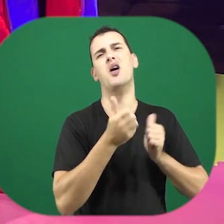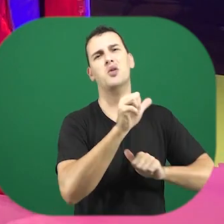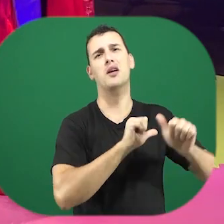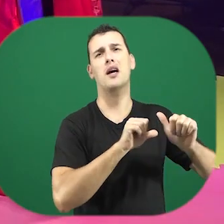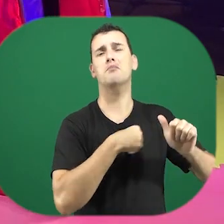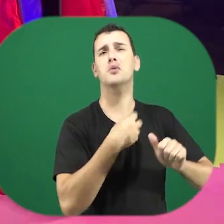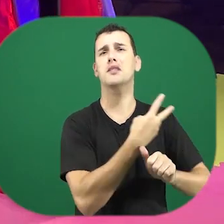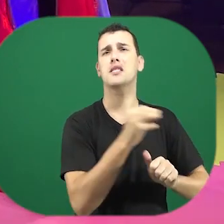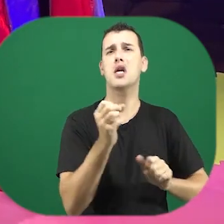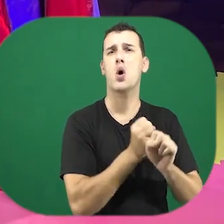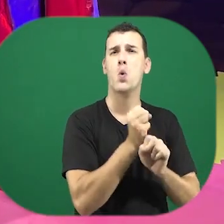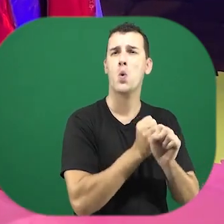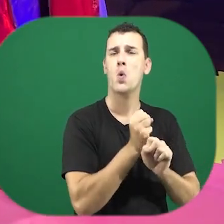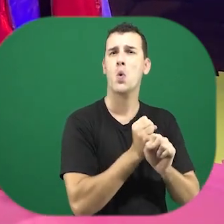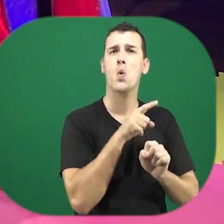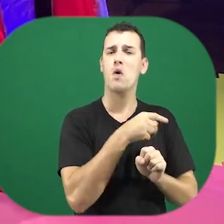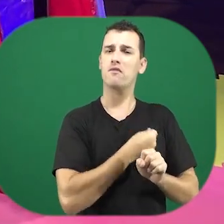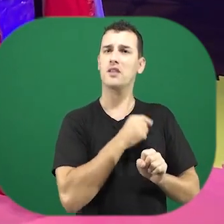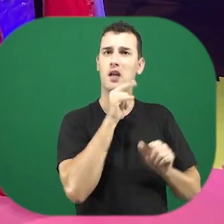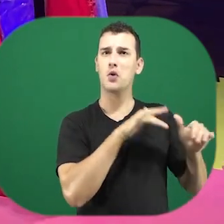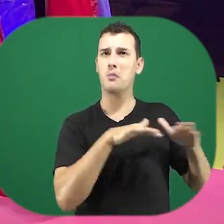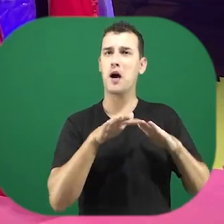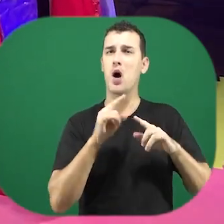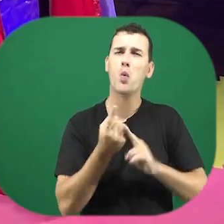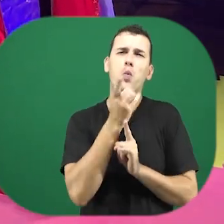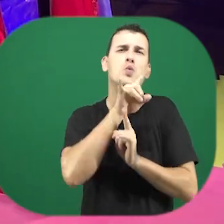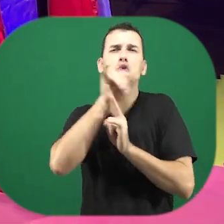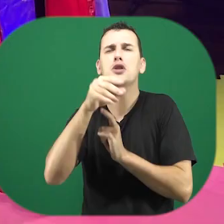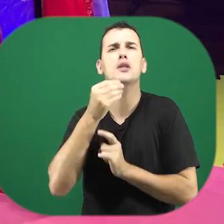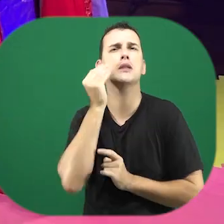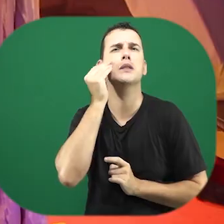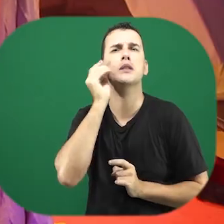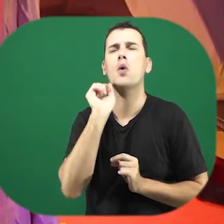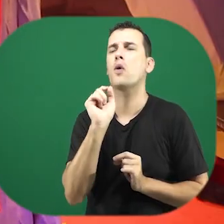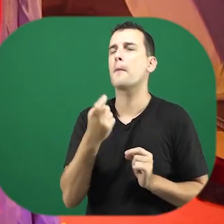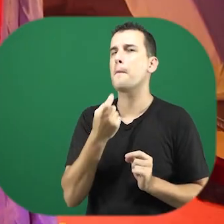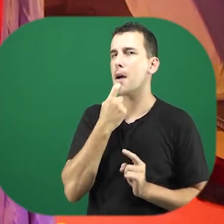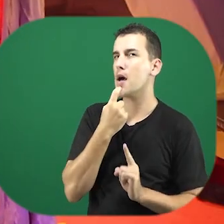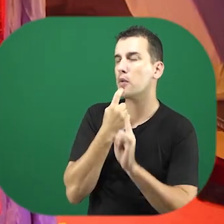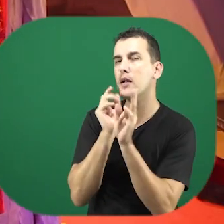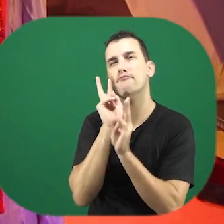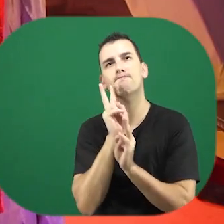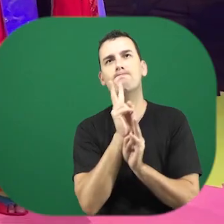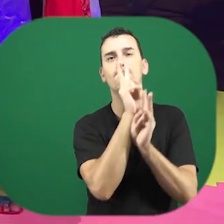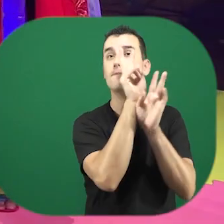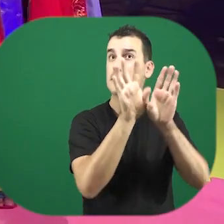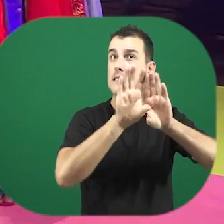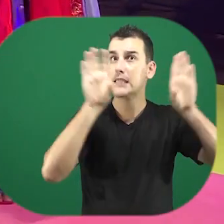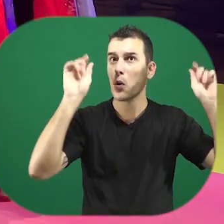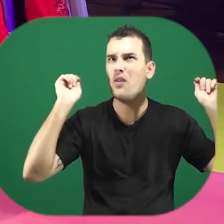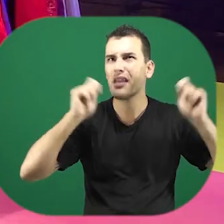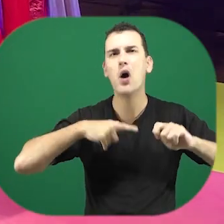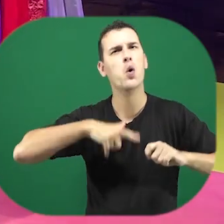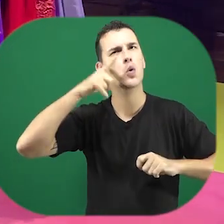mar por um dia de vida humana para poder chegar perto das estrelas do céu. Será que eu consigo ter